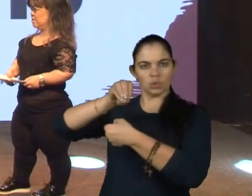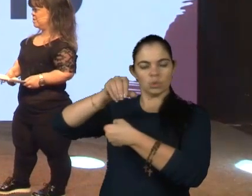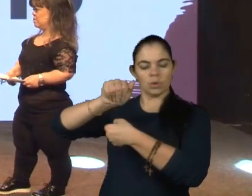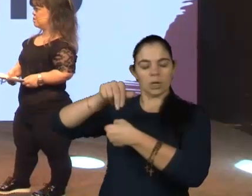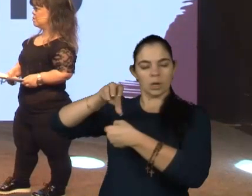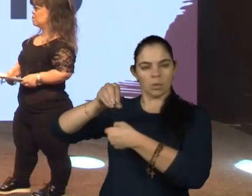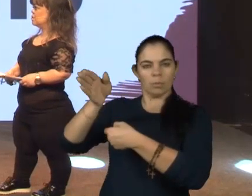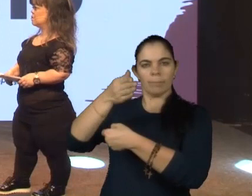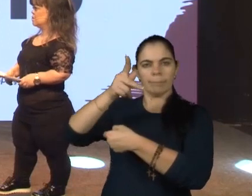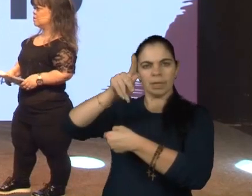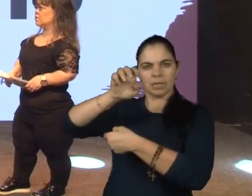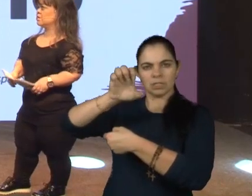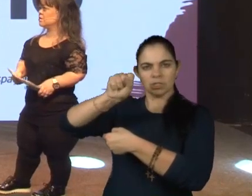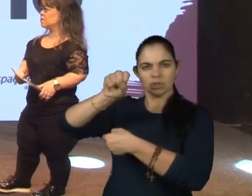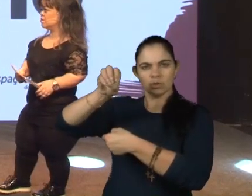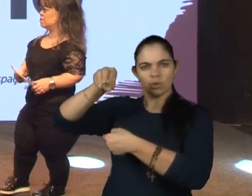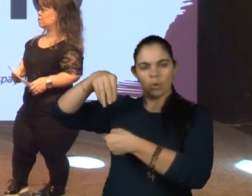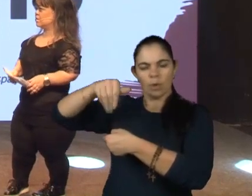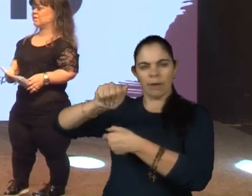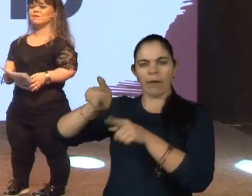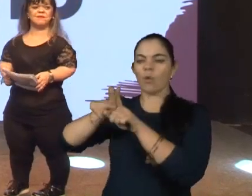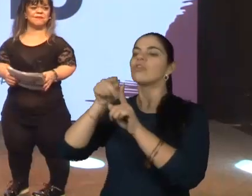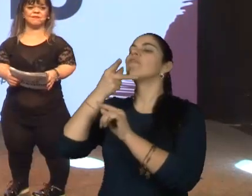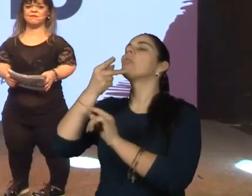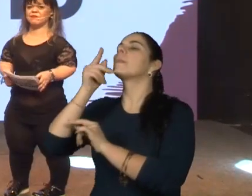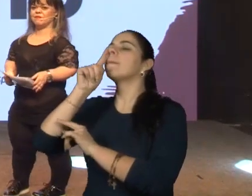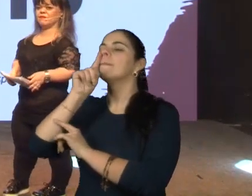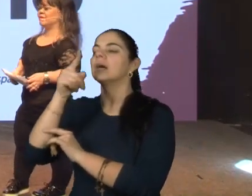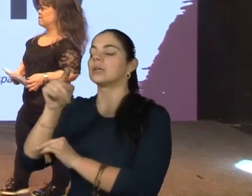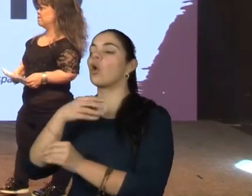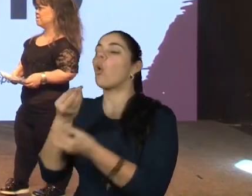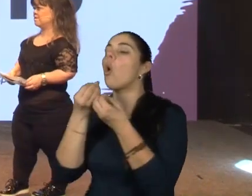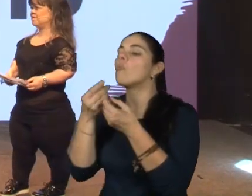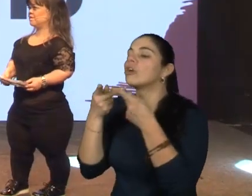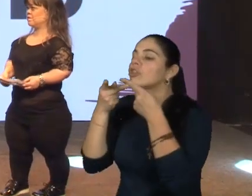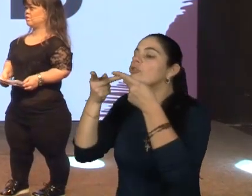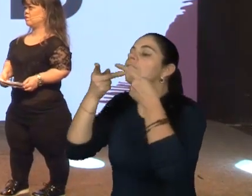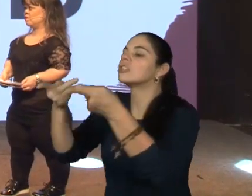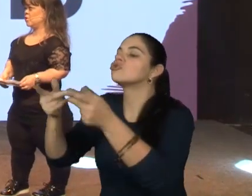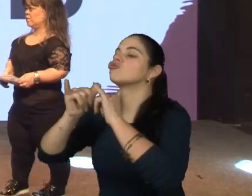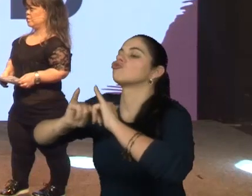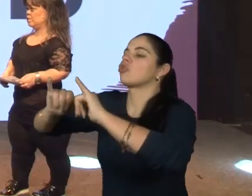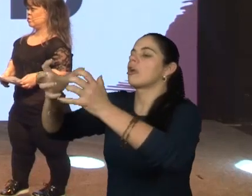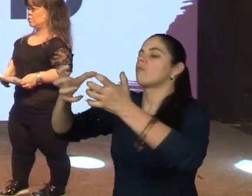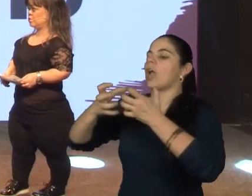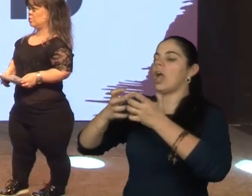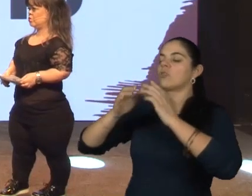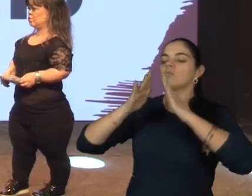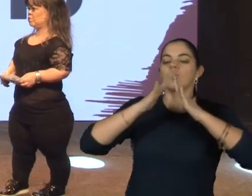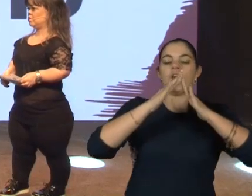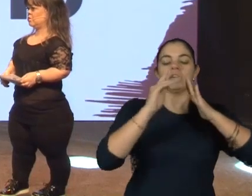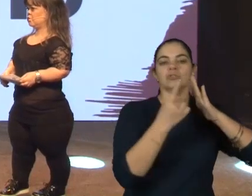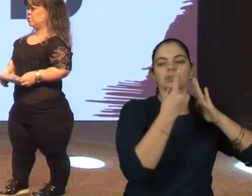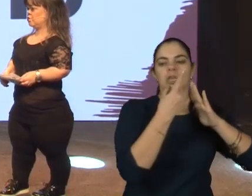porque... Mas quando você falou para tua mãe assim, ó, para a Glorinha e para os teus pais, para tua família, quero morar sozinho por um tempo, como é que